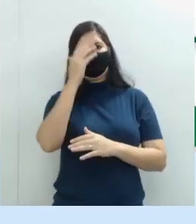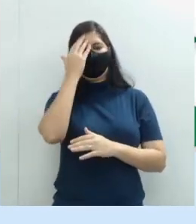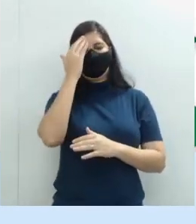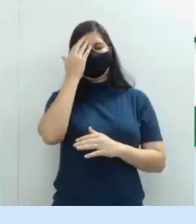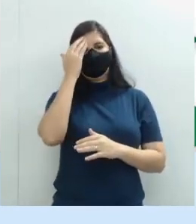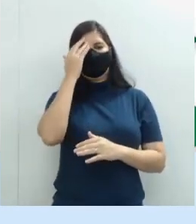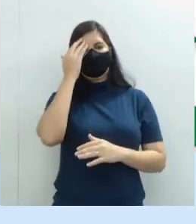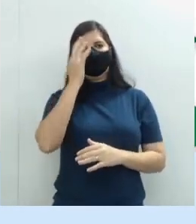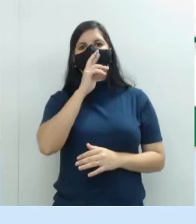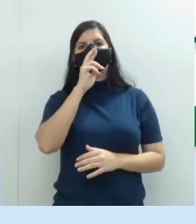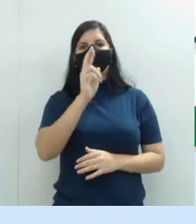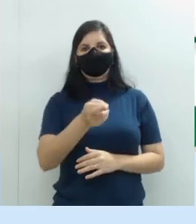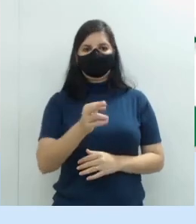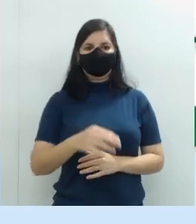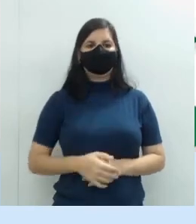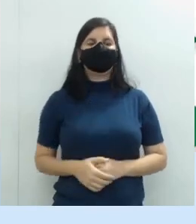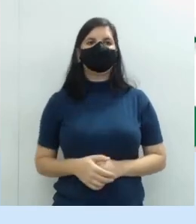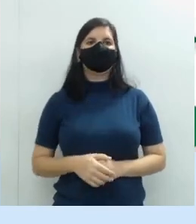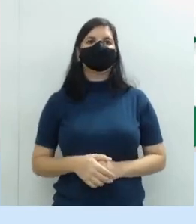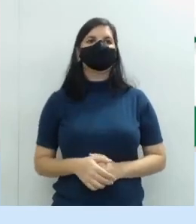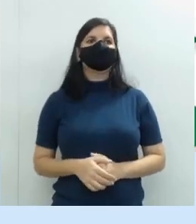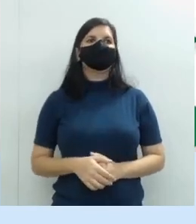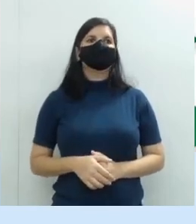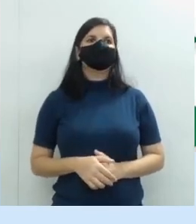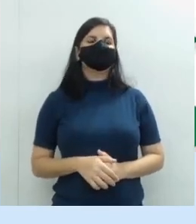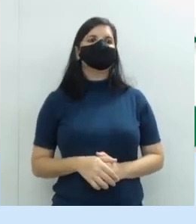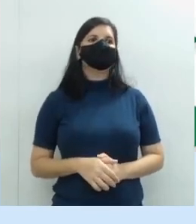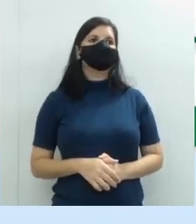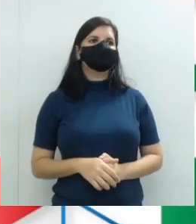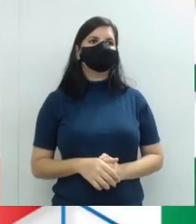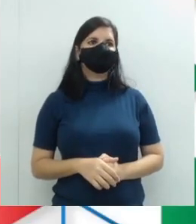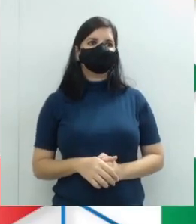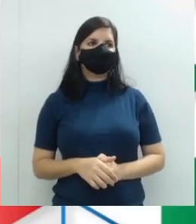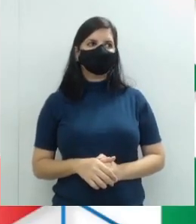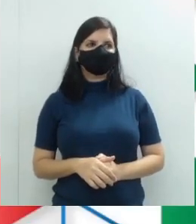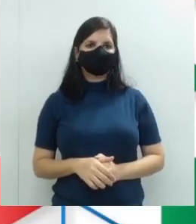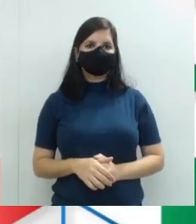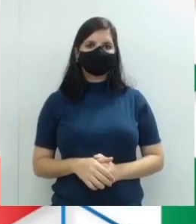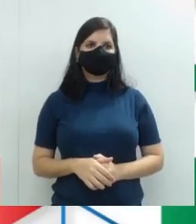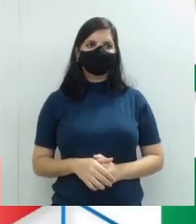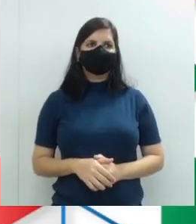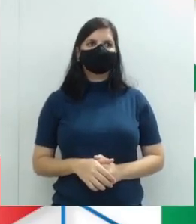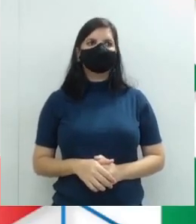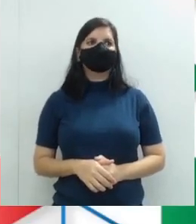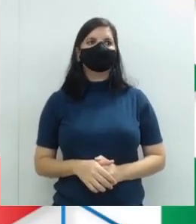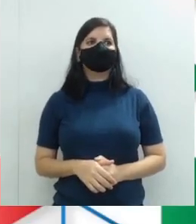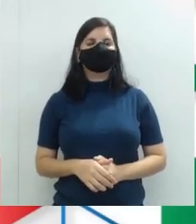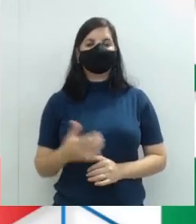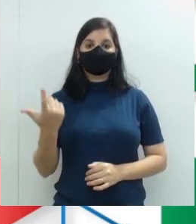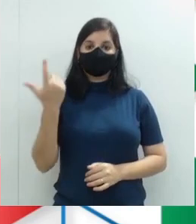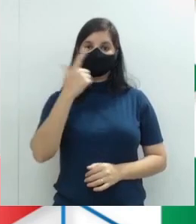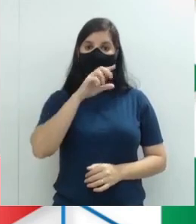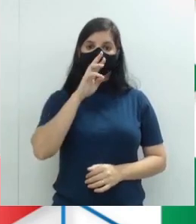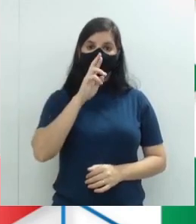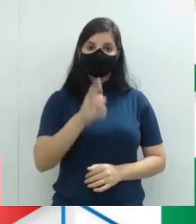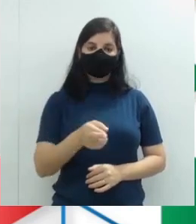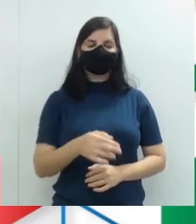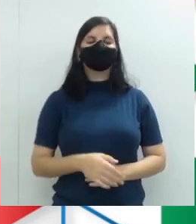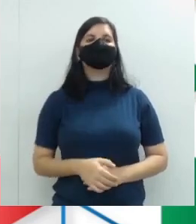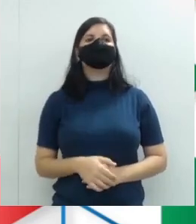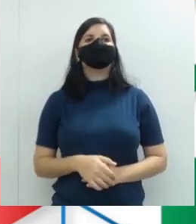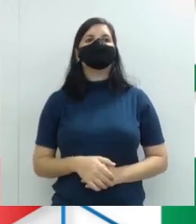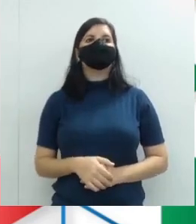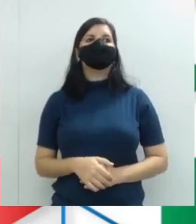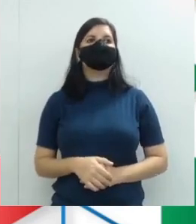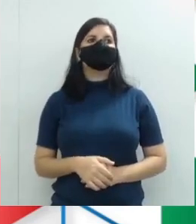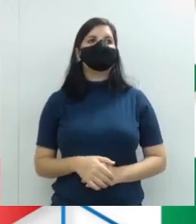isso e responder nossa questão. Certinho? Então vamos lá. Vamos lá para a gente conseguir resolver, escrever